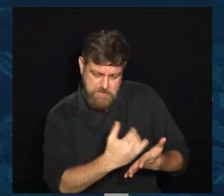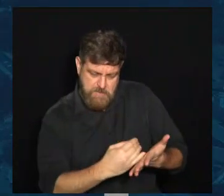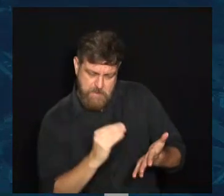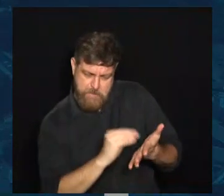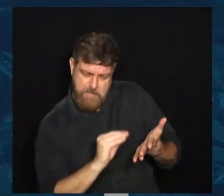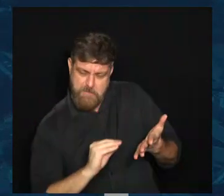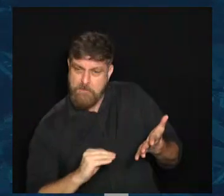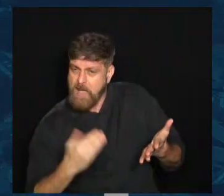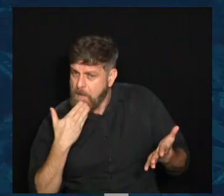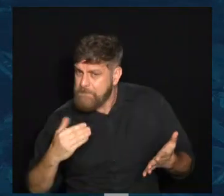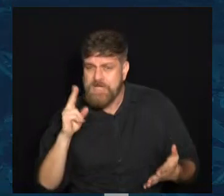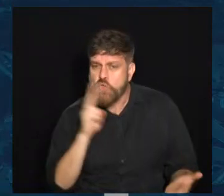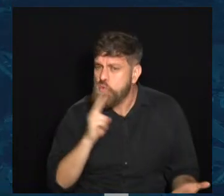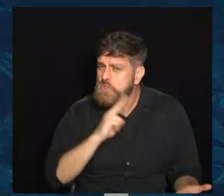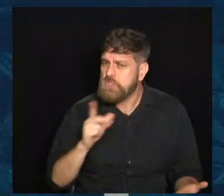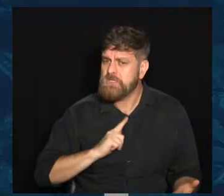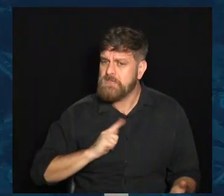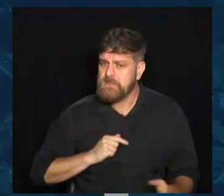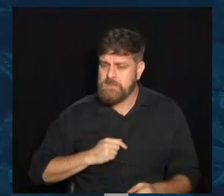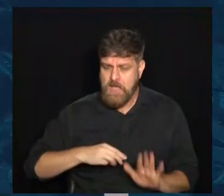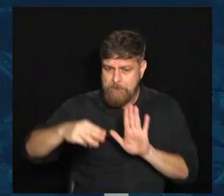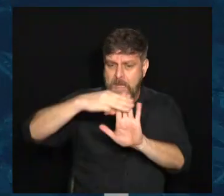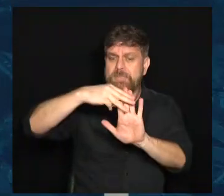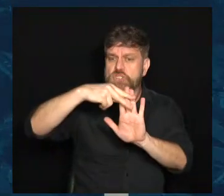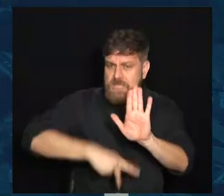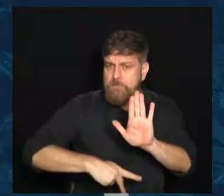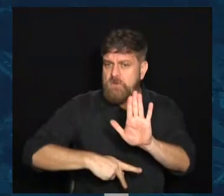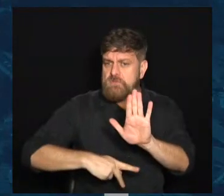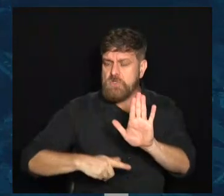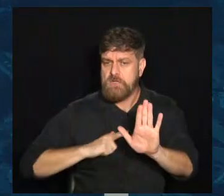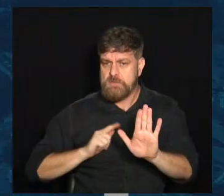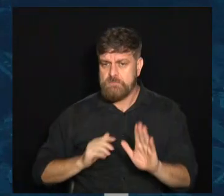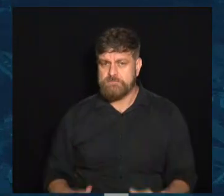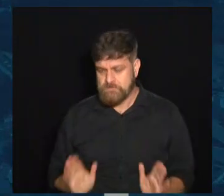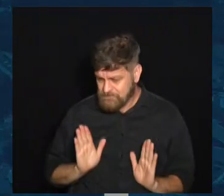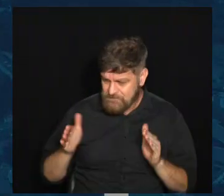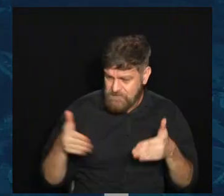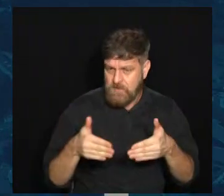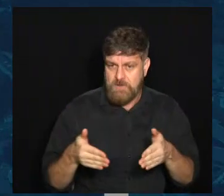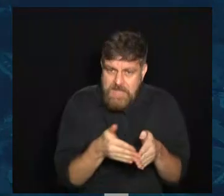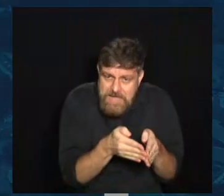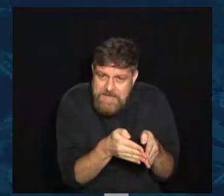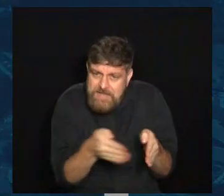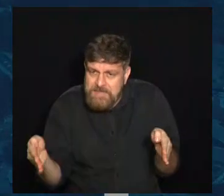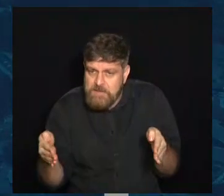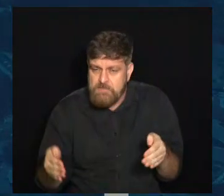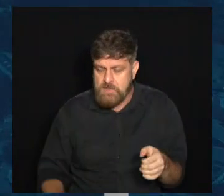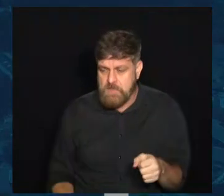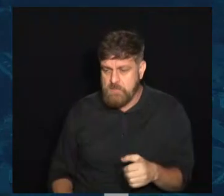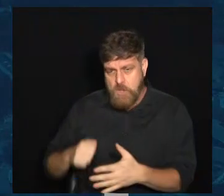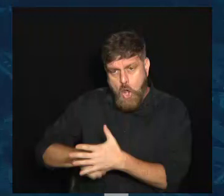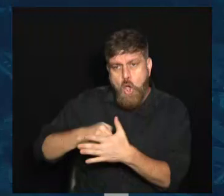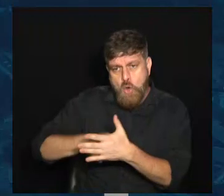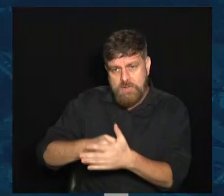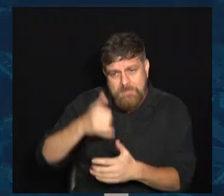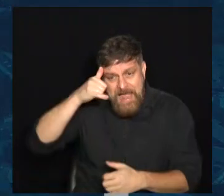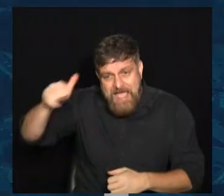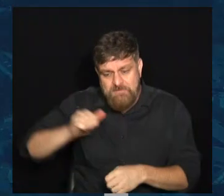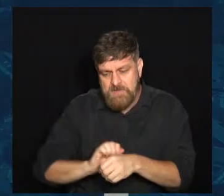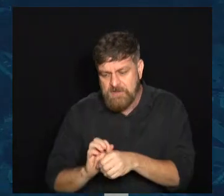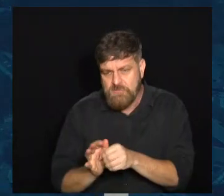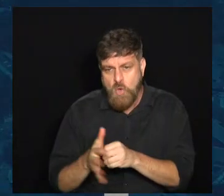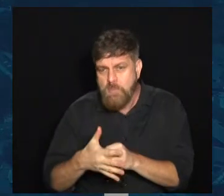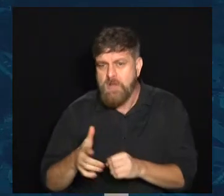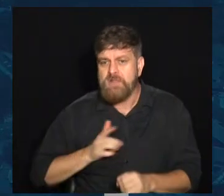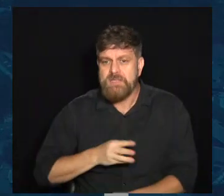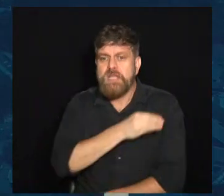pede com urgência que editem uma medida provisória centralizando durante o período de combate ao coronavírus a aquisição